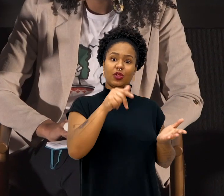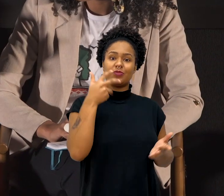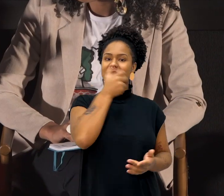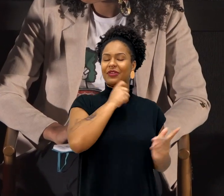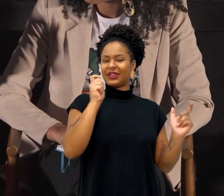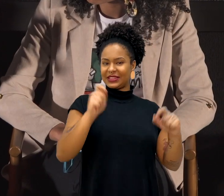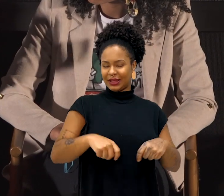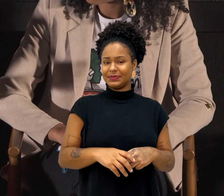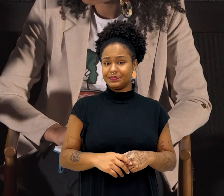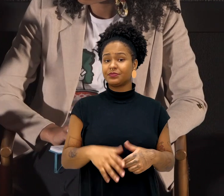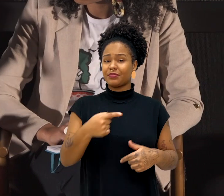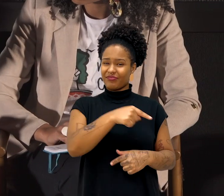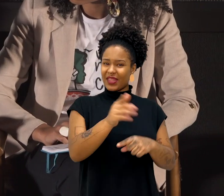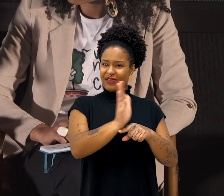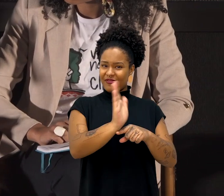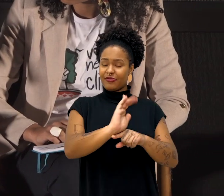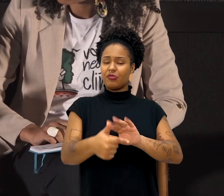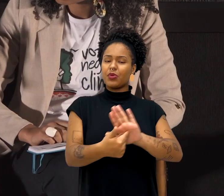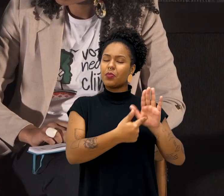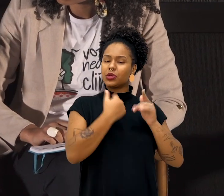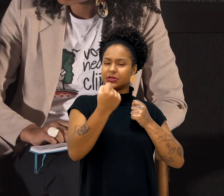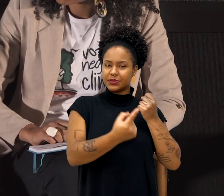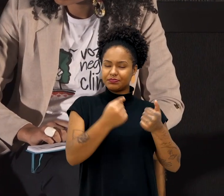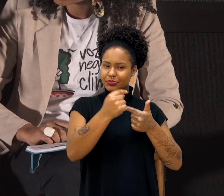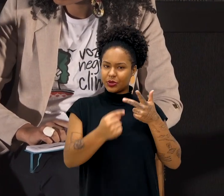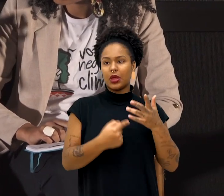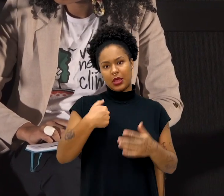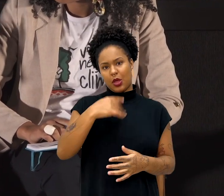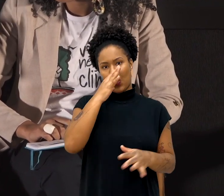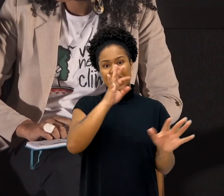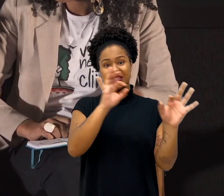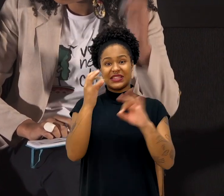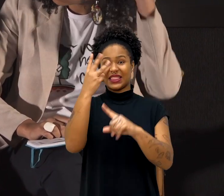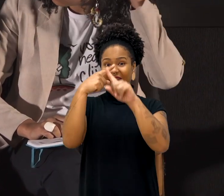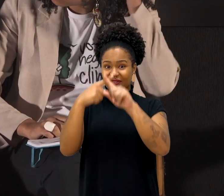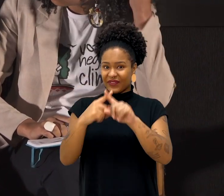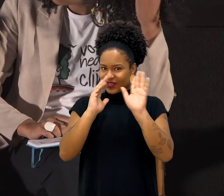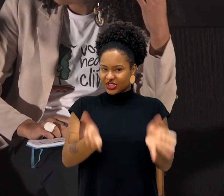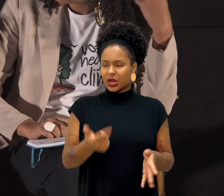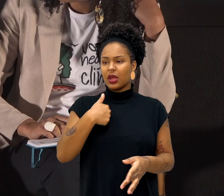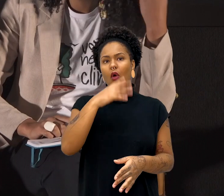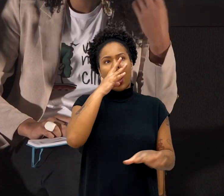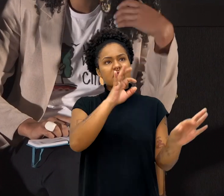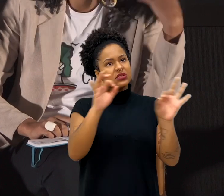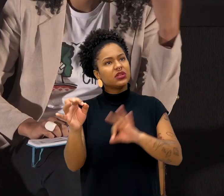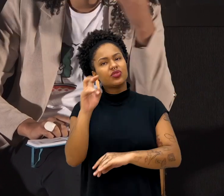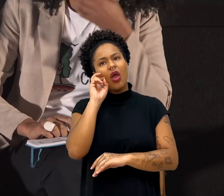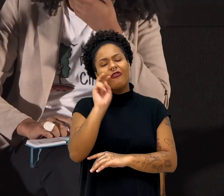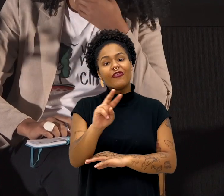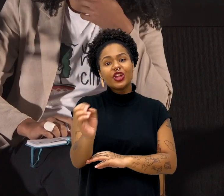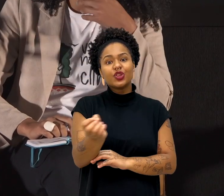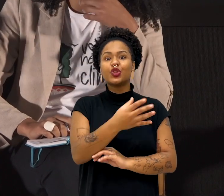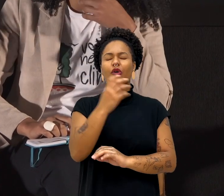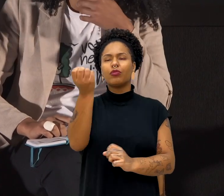quilombo pode, de fato, nos salvar. E eu acho que esse filme ele traz alguns elementos que eu acho assim,